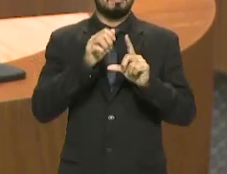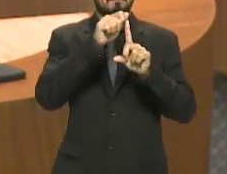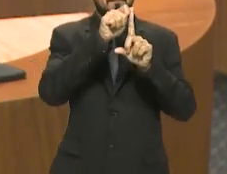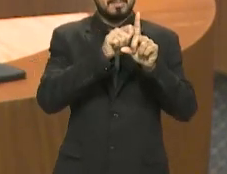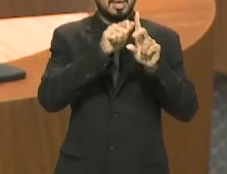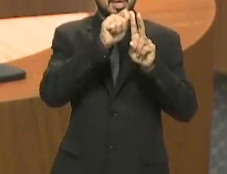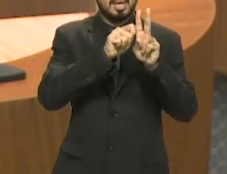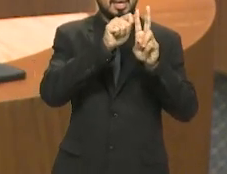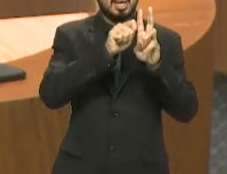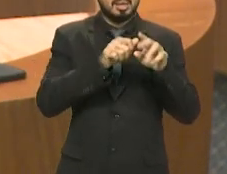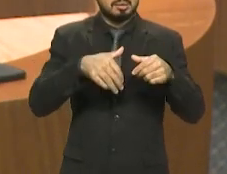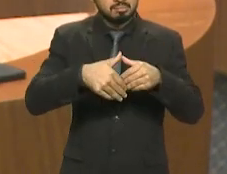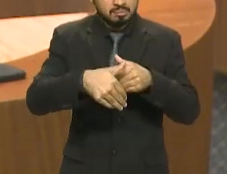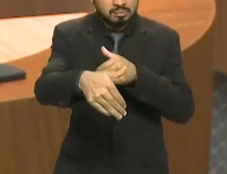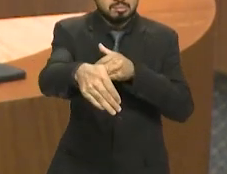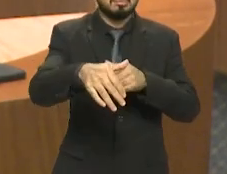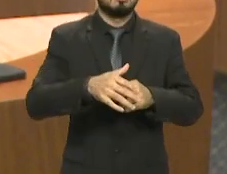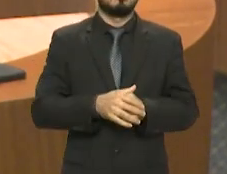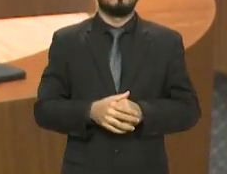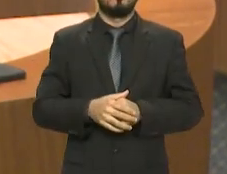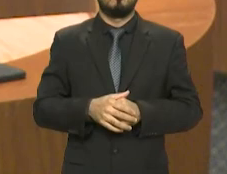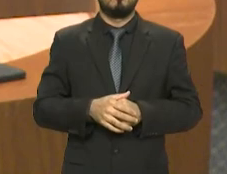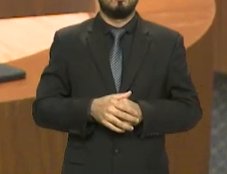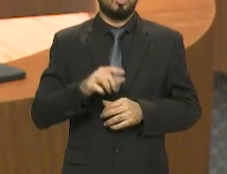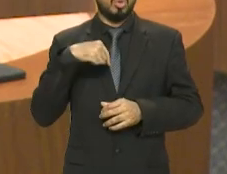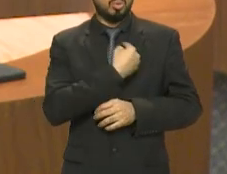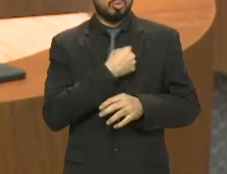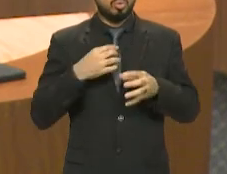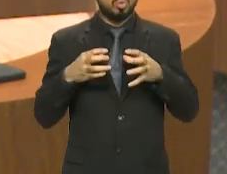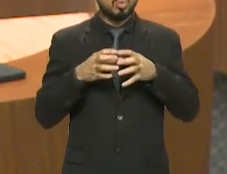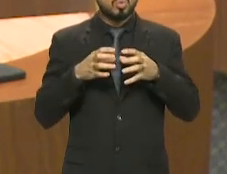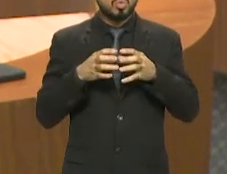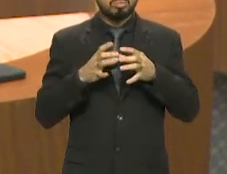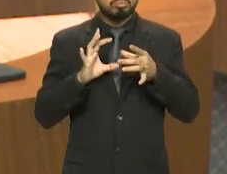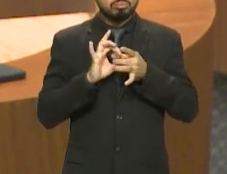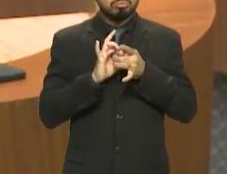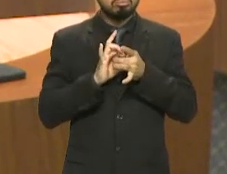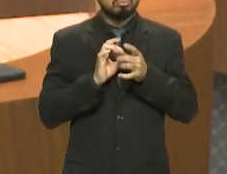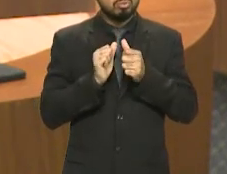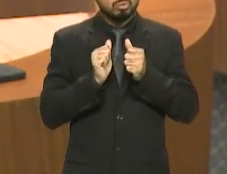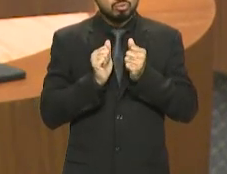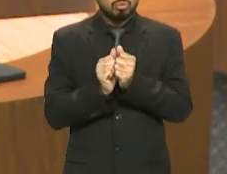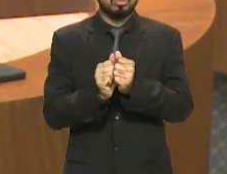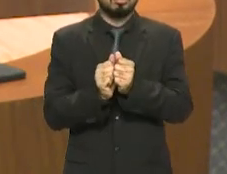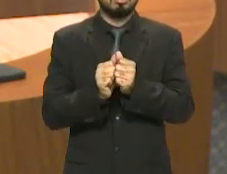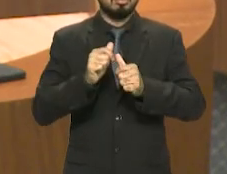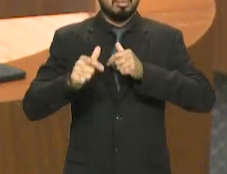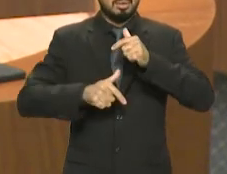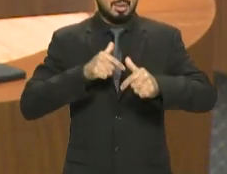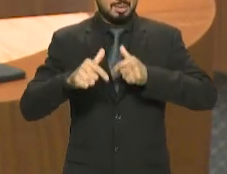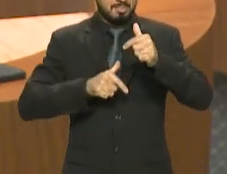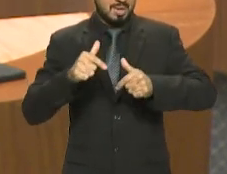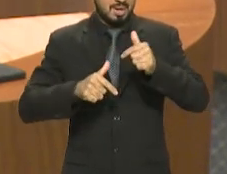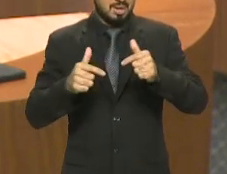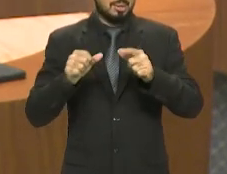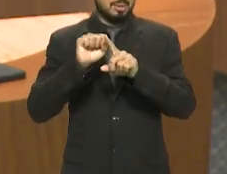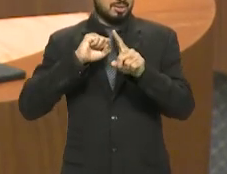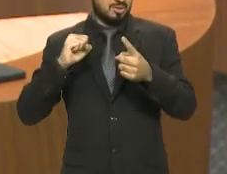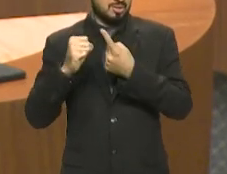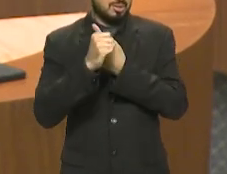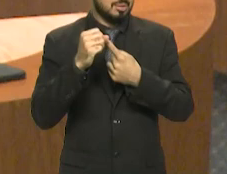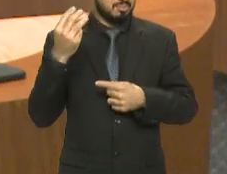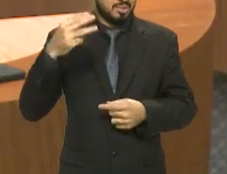pelo Maranhão. Que nós possamos continuar juntos, unidos, cada vez mais, trabalhando pela sociedade